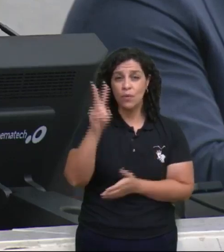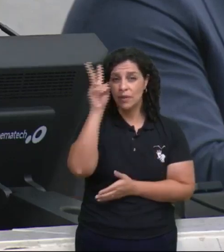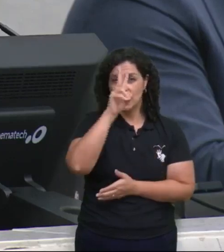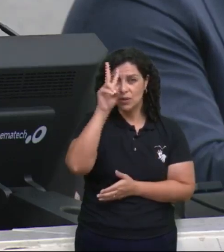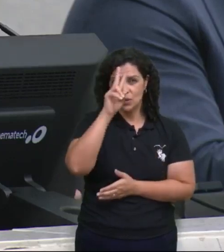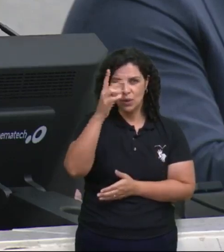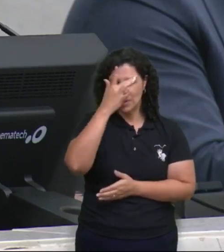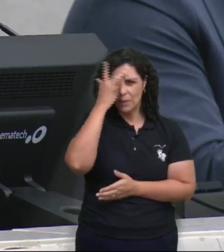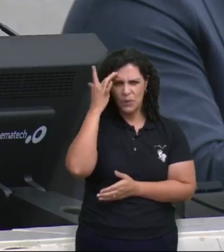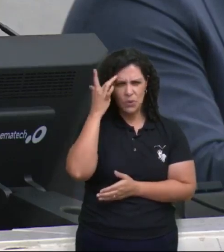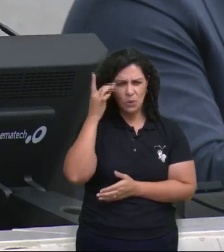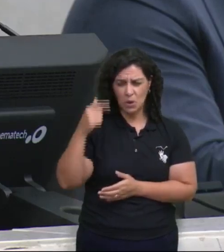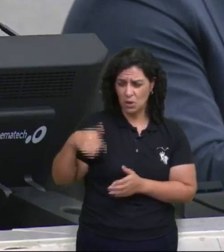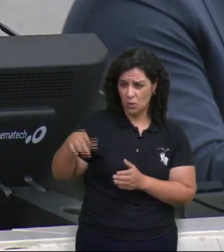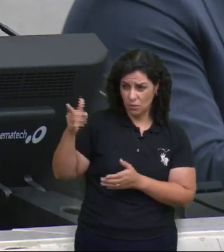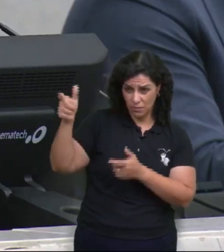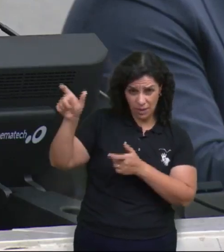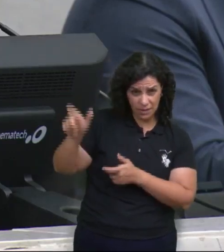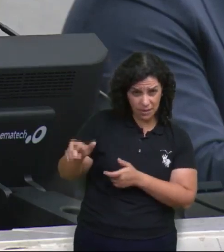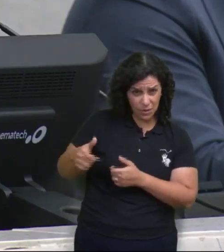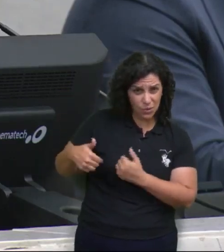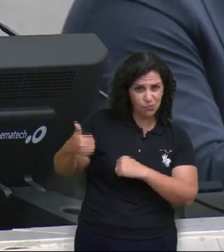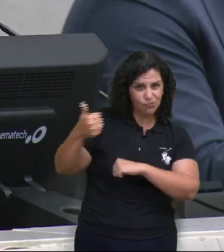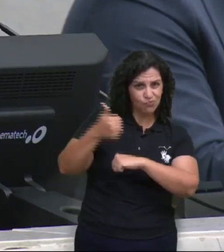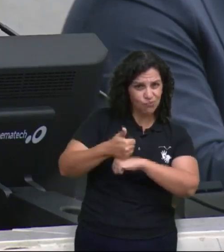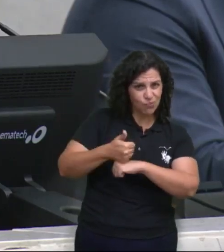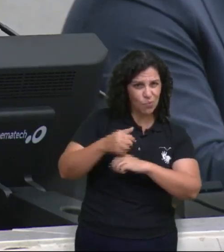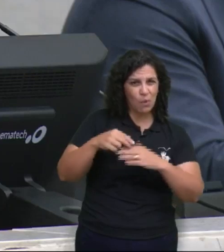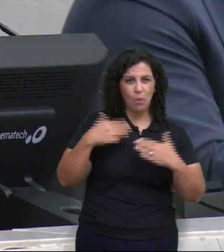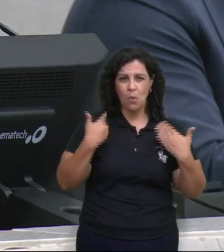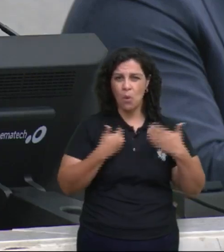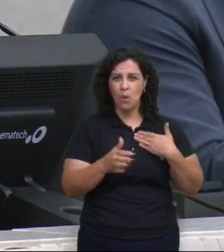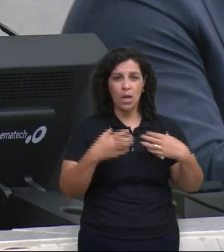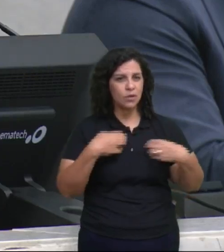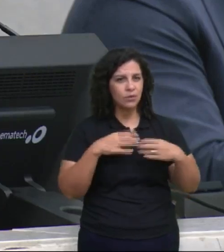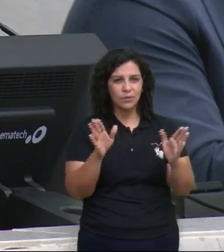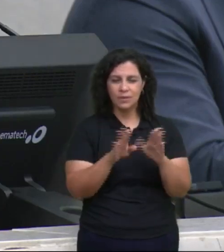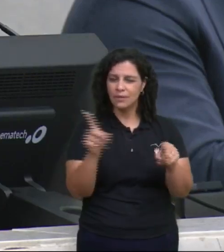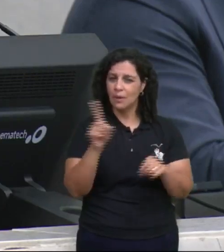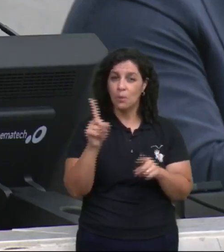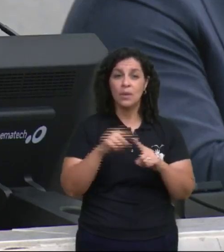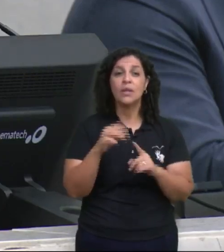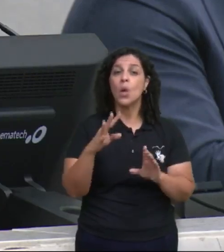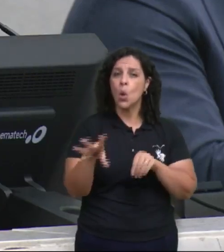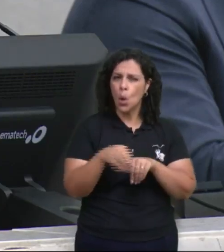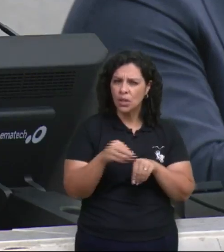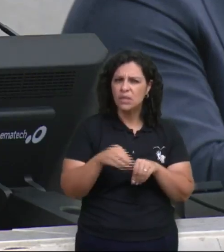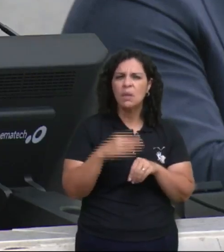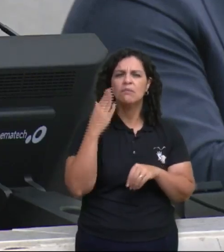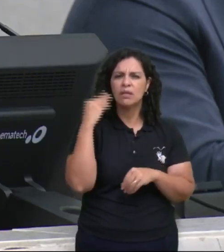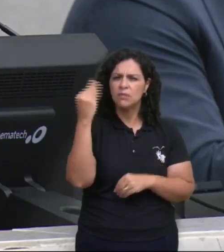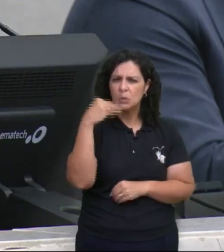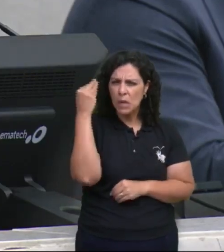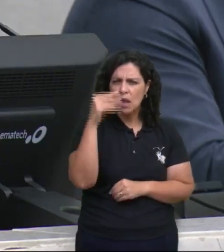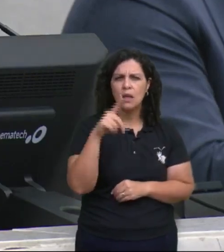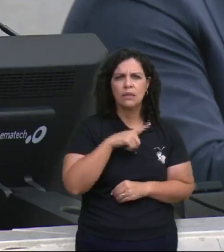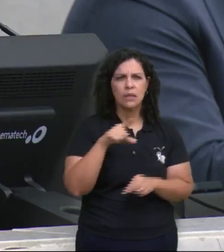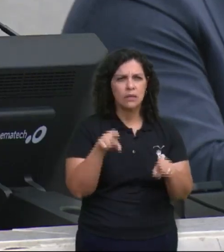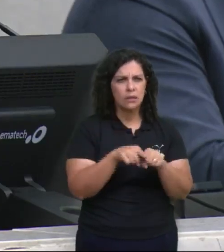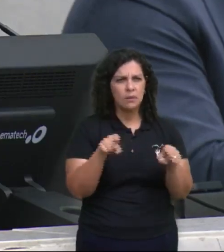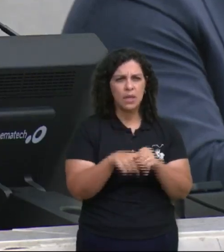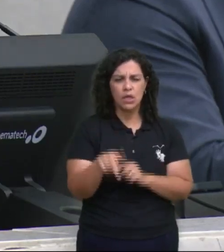pessoas. Ninguém chega onde está, né, ao bel prazer, é porque tem conhecimento, tem bagagem,